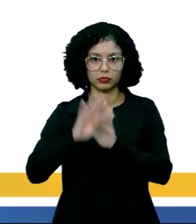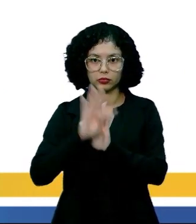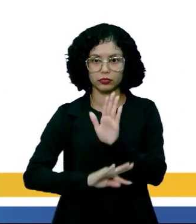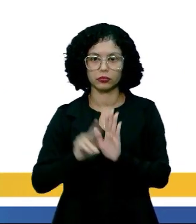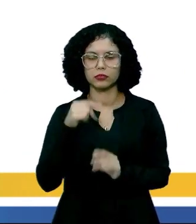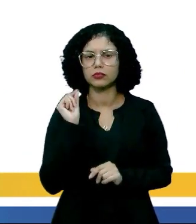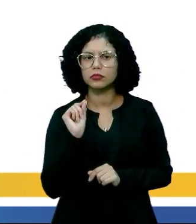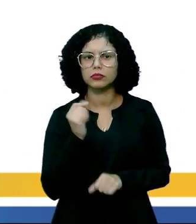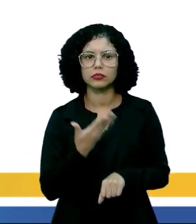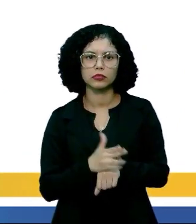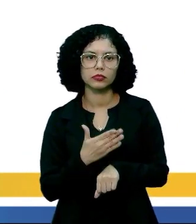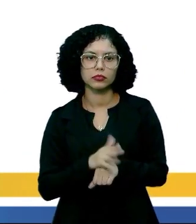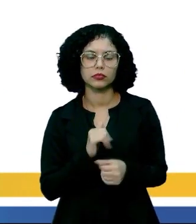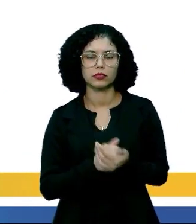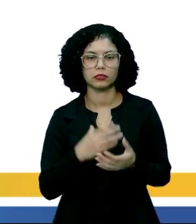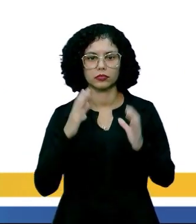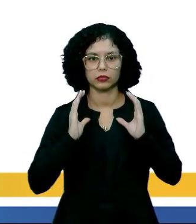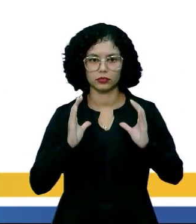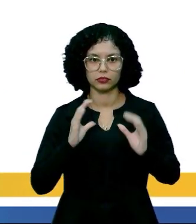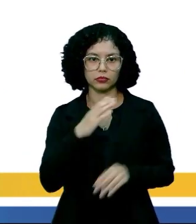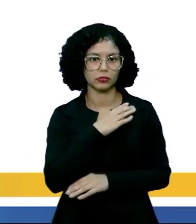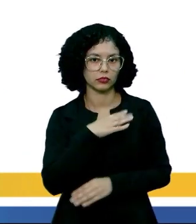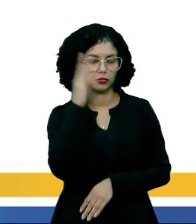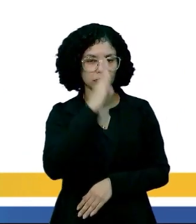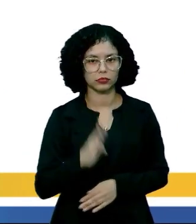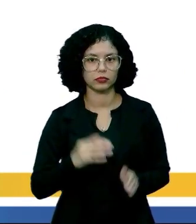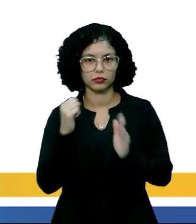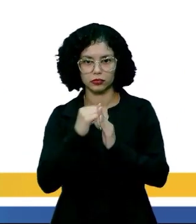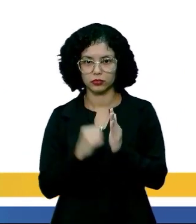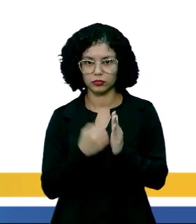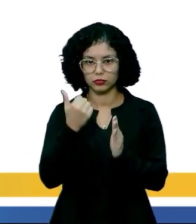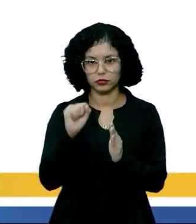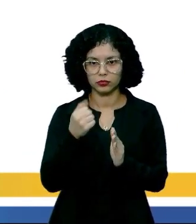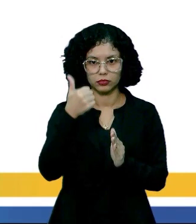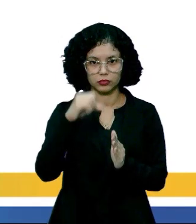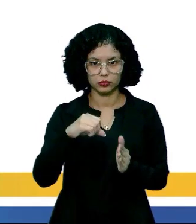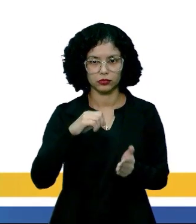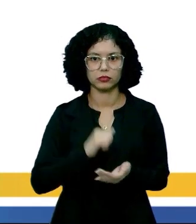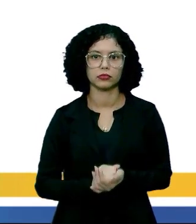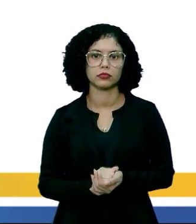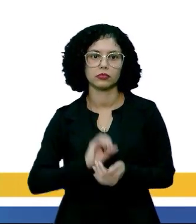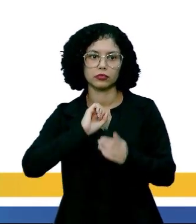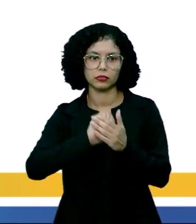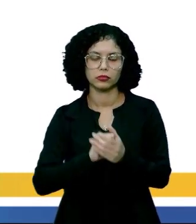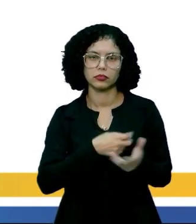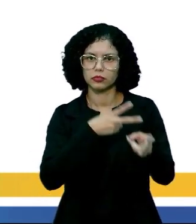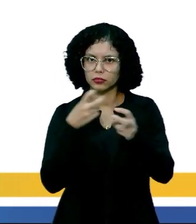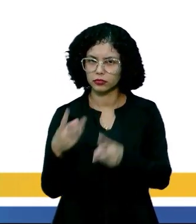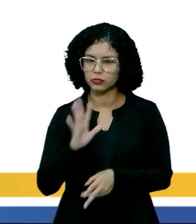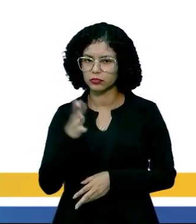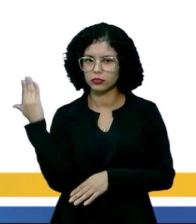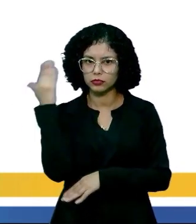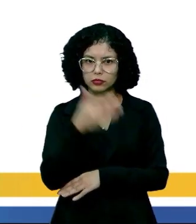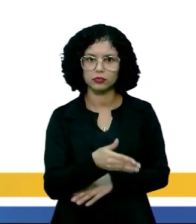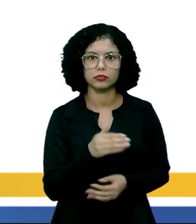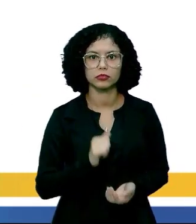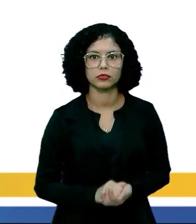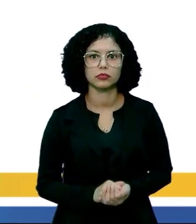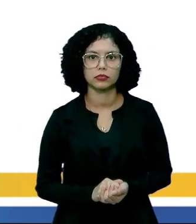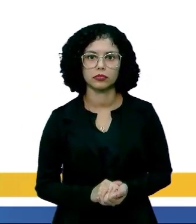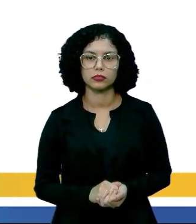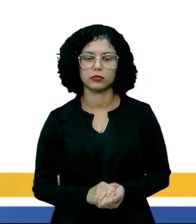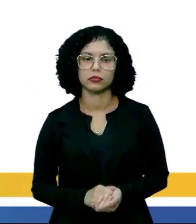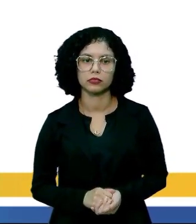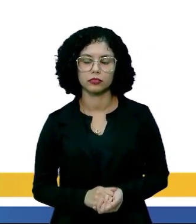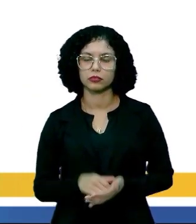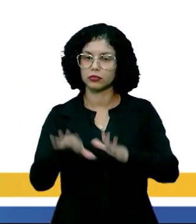texto evidencia uma prática do cotidiano nas cidades do Brasil no século XVIII e XIX. Perceba que a gente já foi direto para o enunciado,